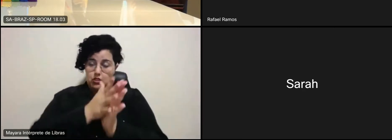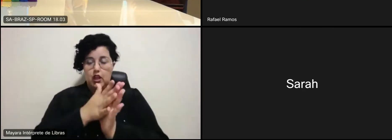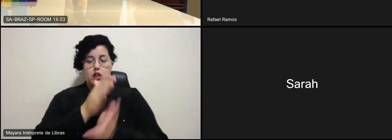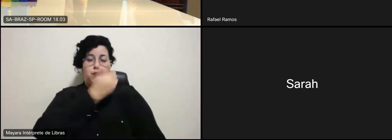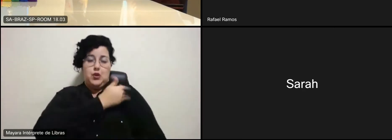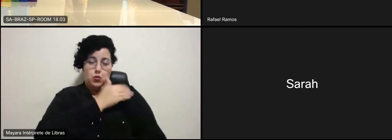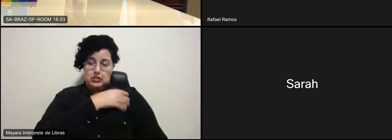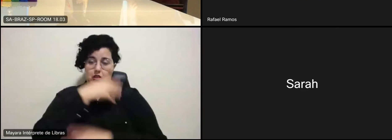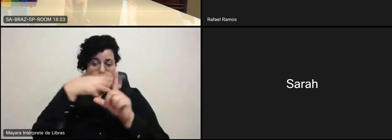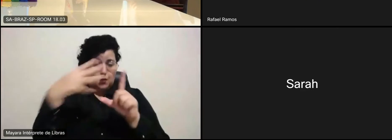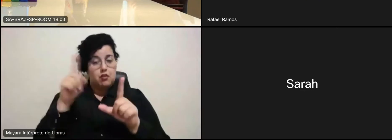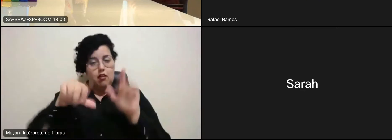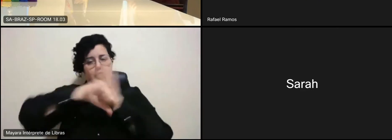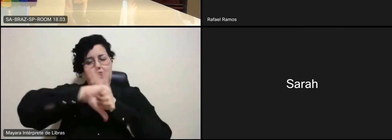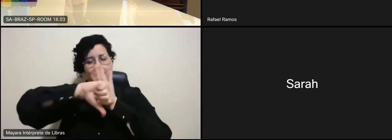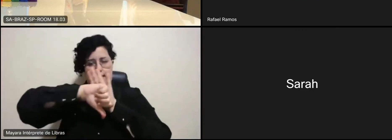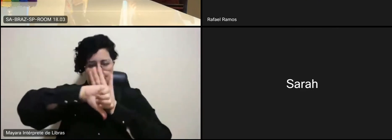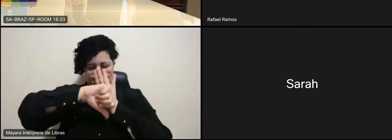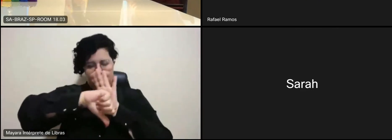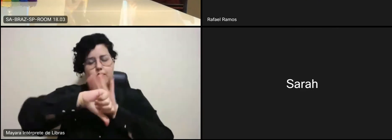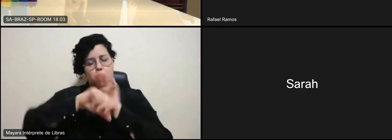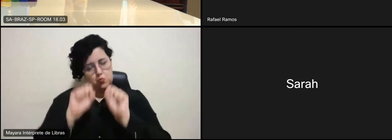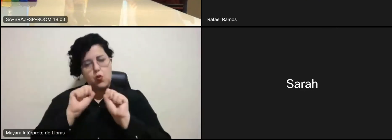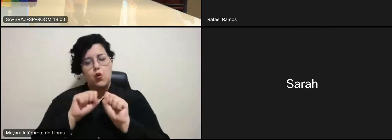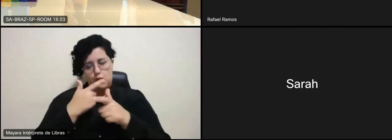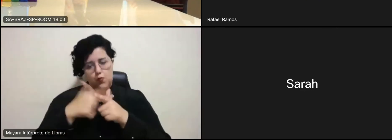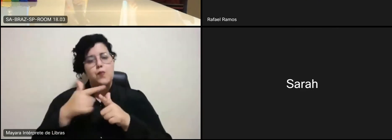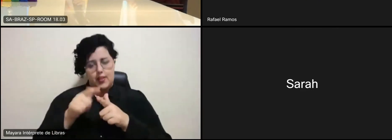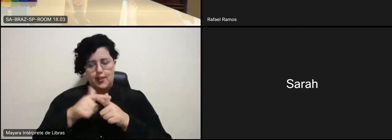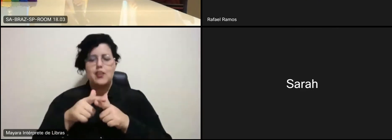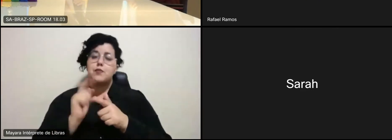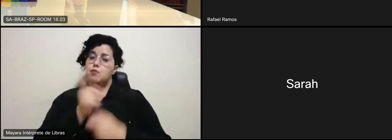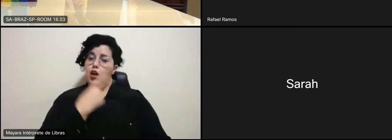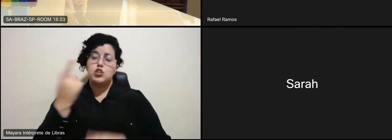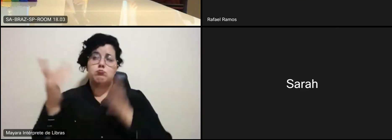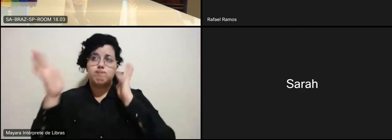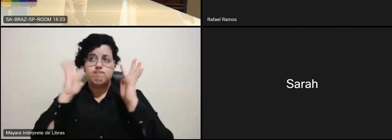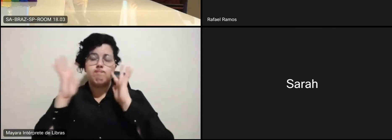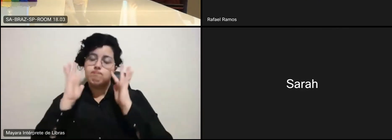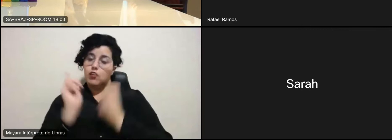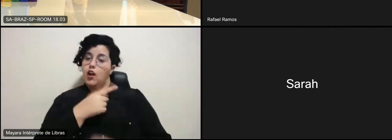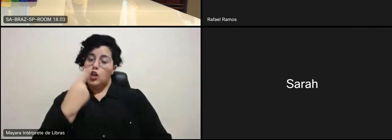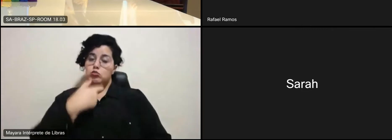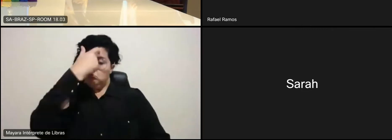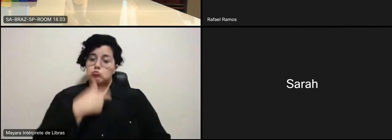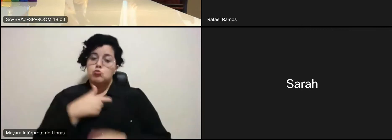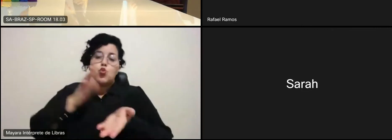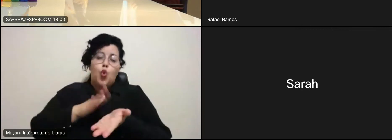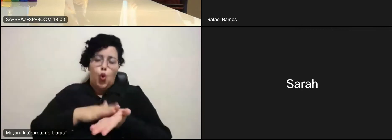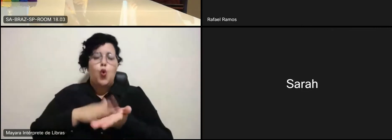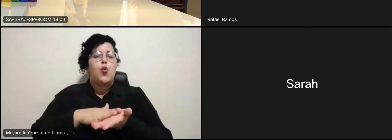LGBTfobia, está cometendo um crime. Eu acho que a gente tem que também se direcionar a fazer o nosso papel de cidadão, que é cobrar. Olha,